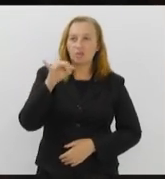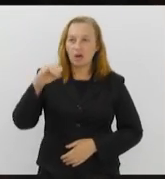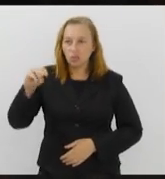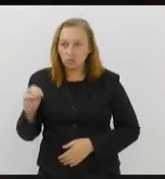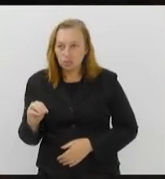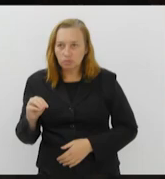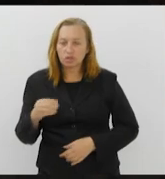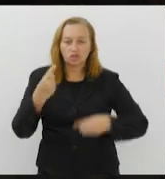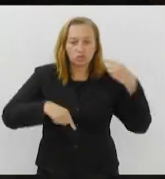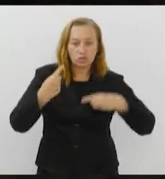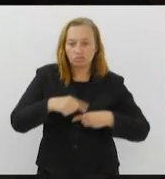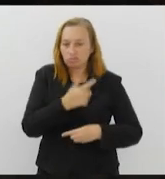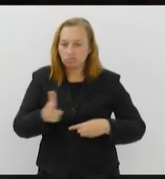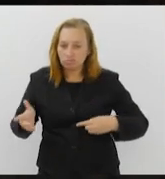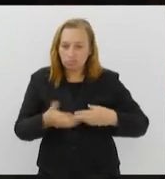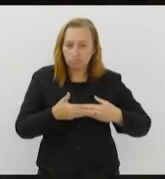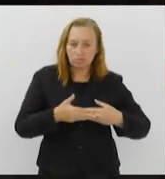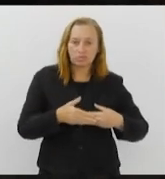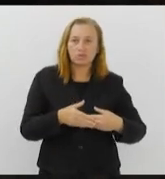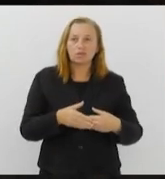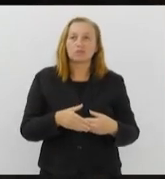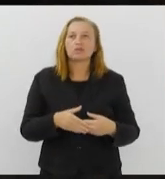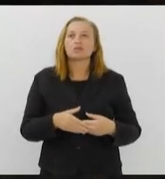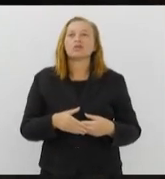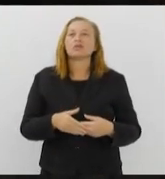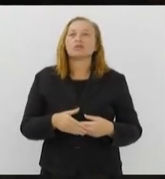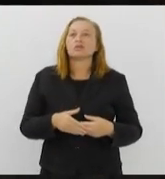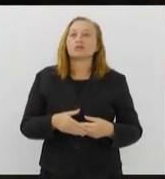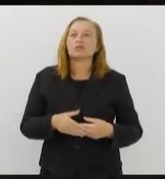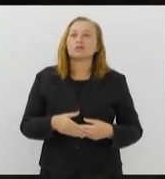discussão, não havendo quem queira discutir, encerrada a discussão.